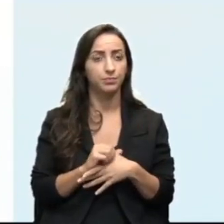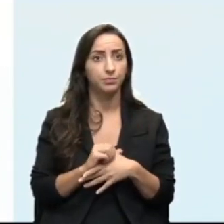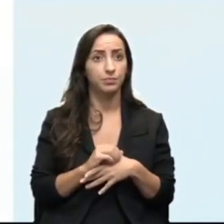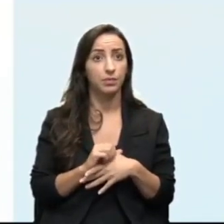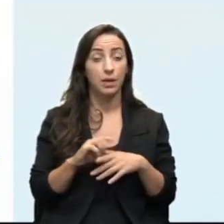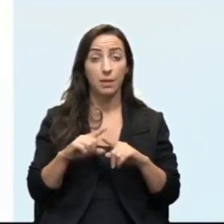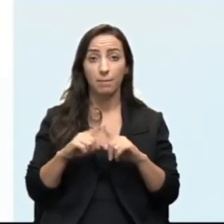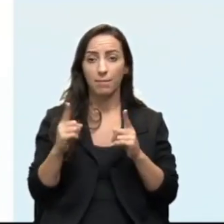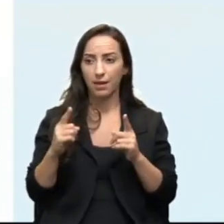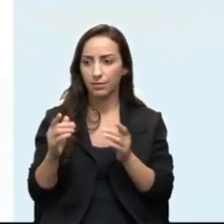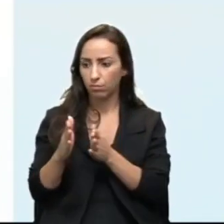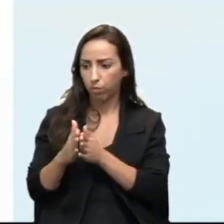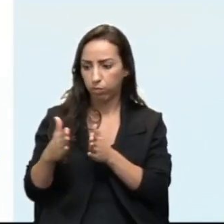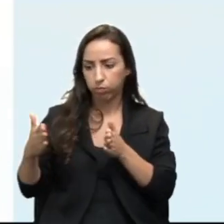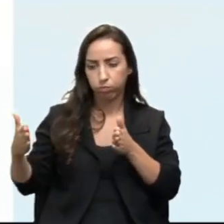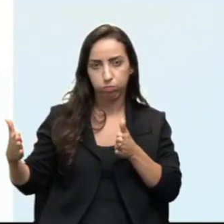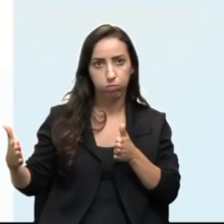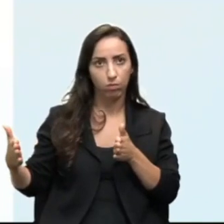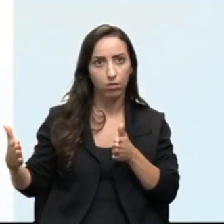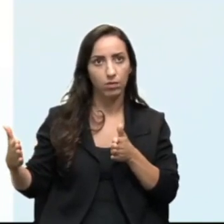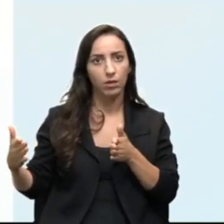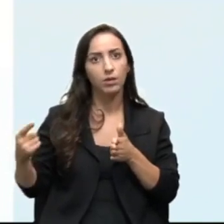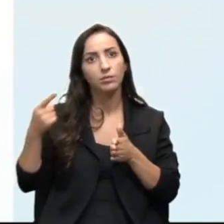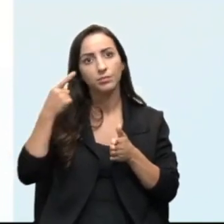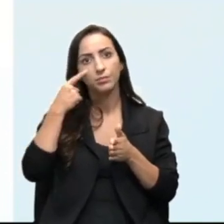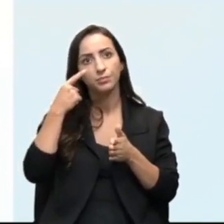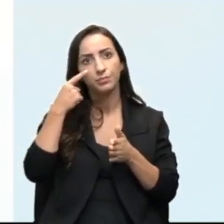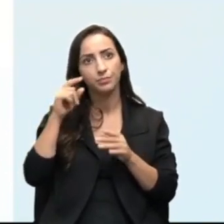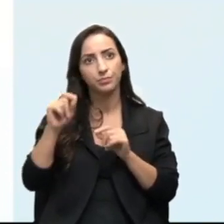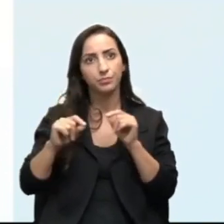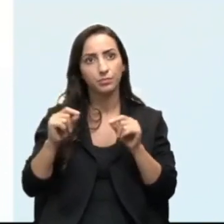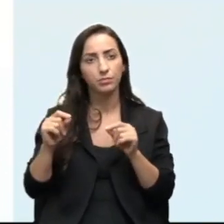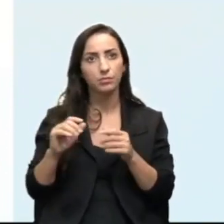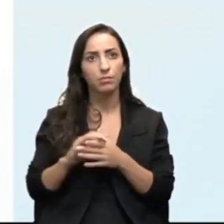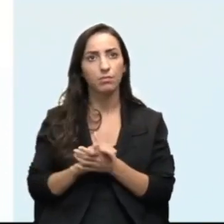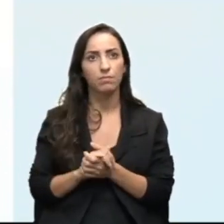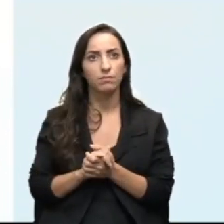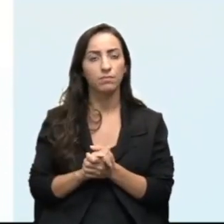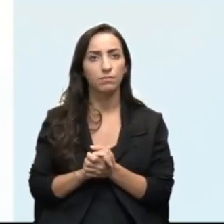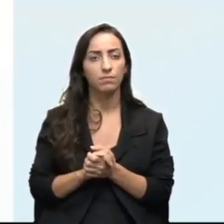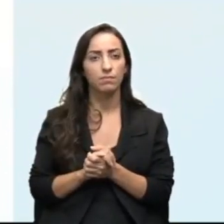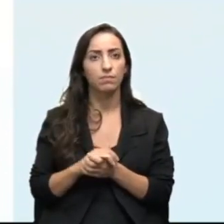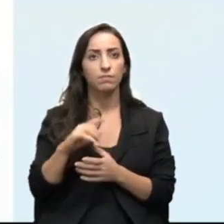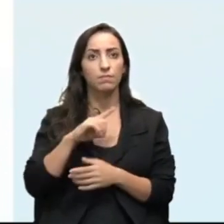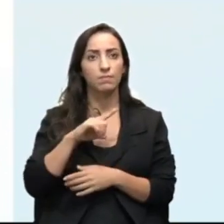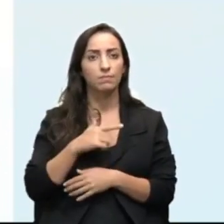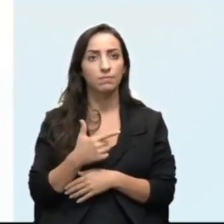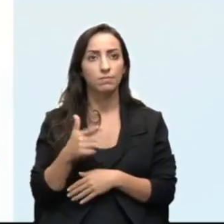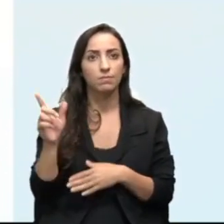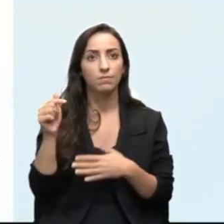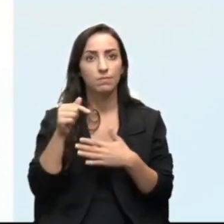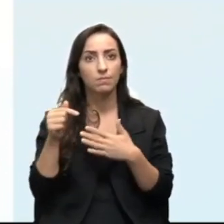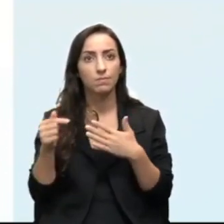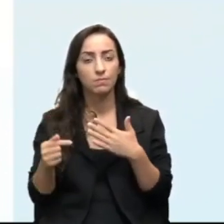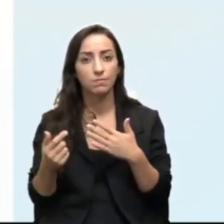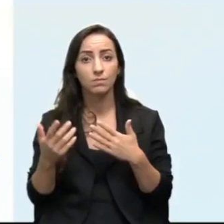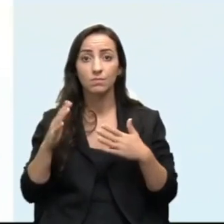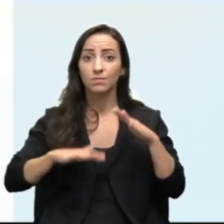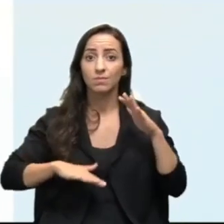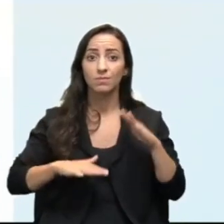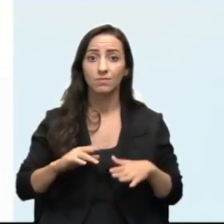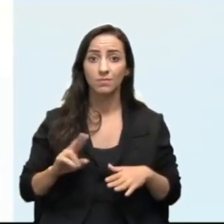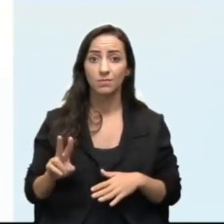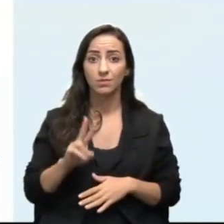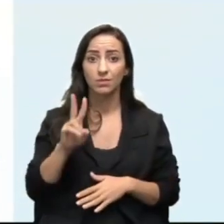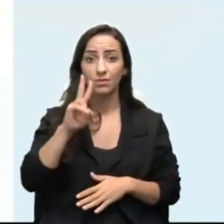Já no espaçamento máximo, a gente vai verificar em cima de uma outra condição, que é dependente do valor da